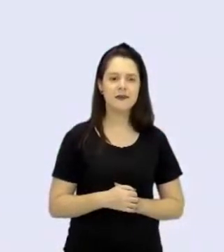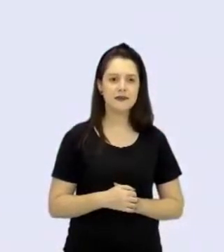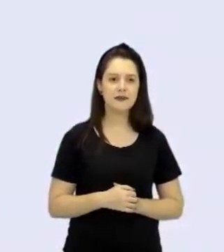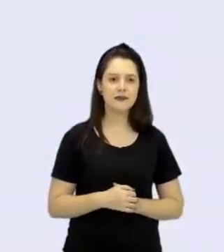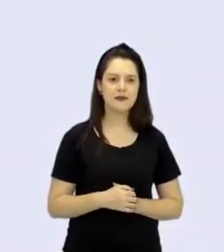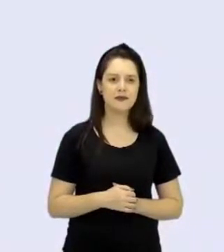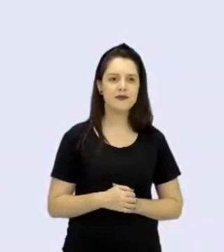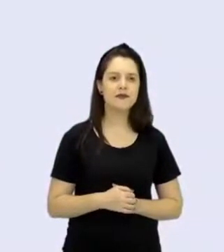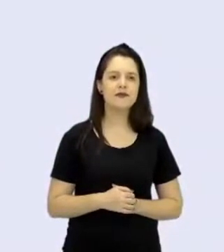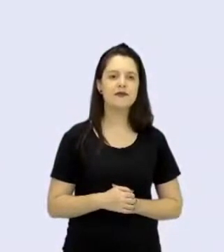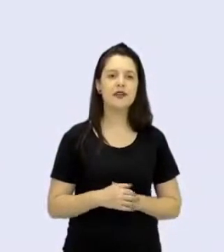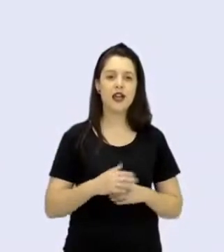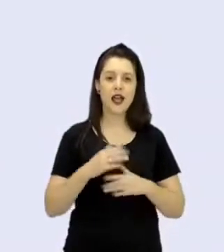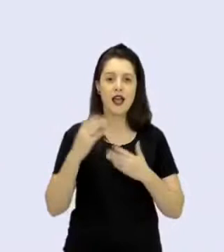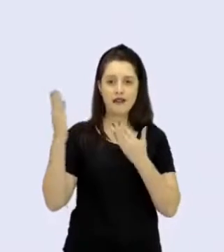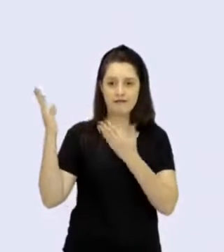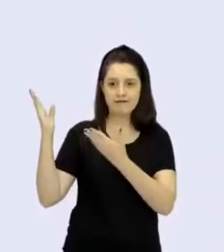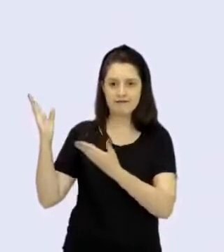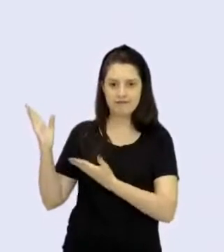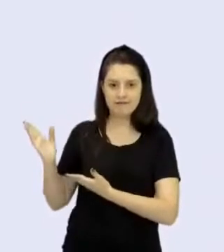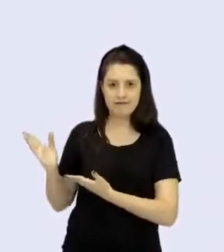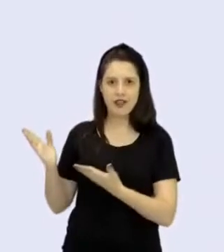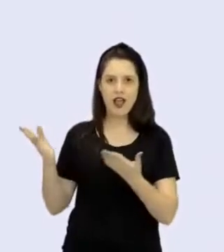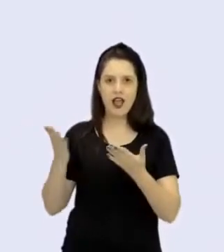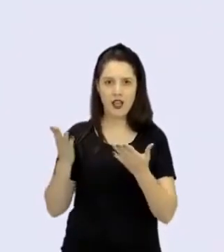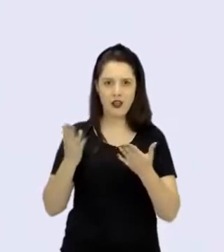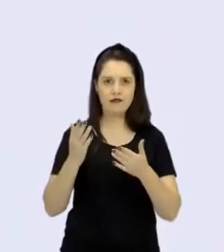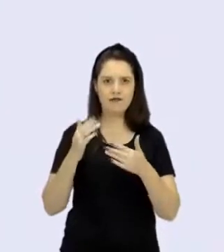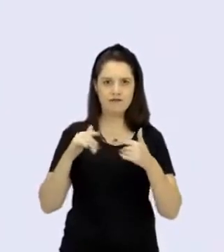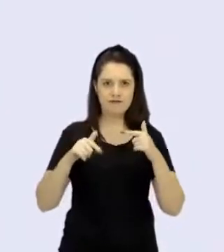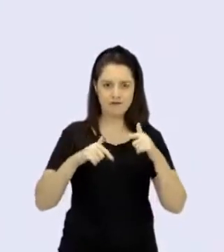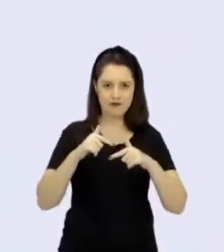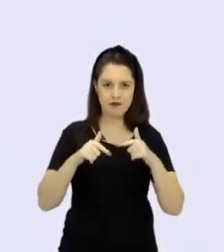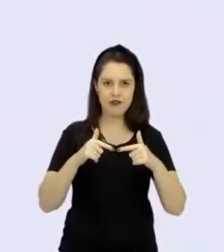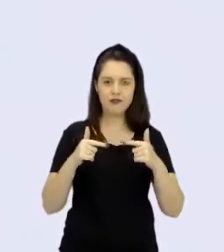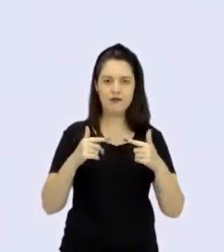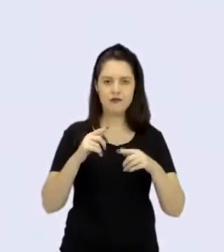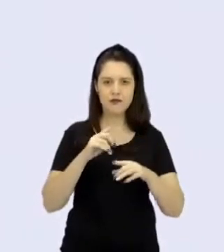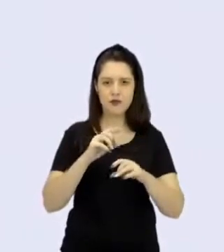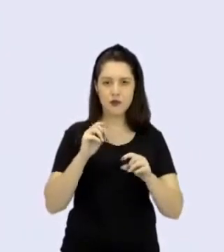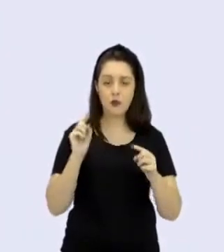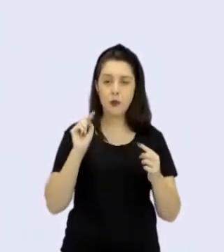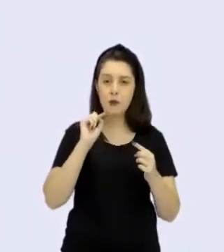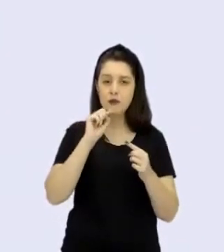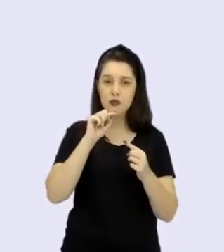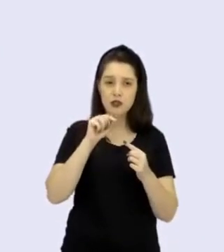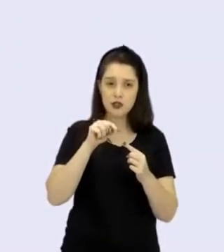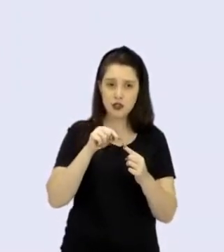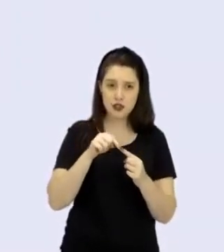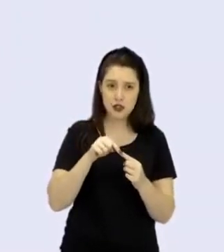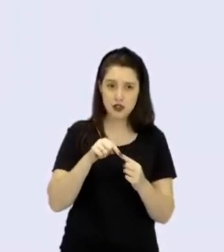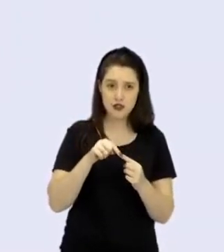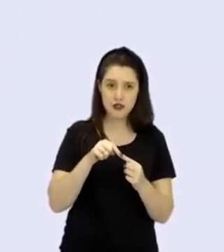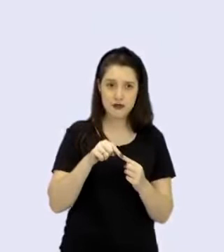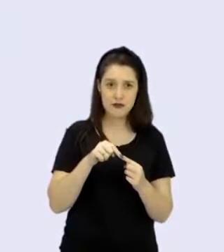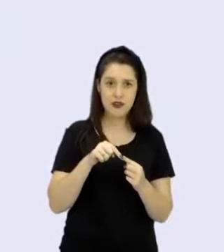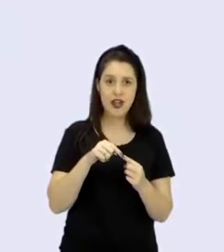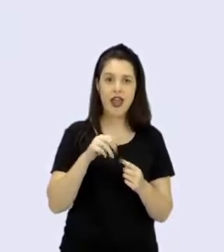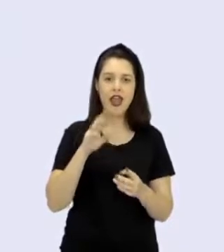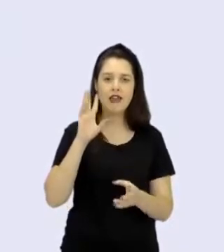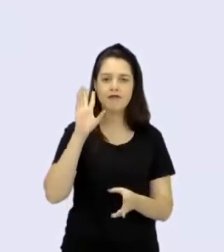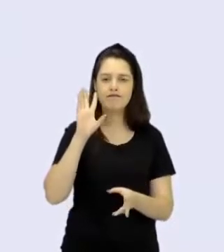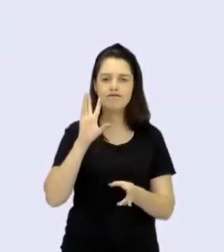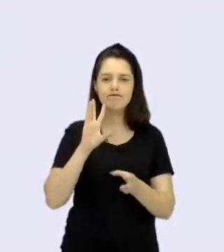Ó, pessoal, essas são as habilidades que nós trabalhamos hoje, tá ok? Os objetivos também estão descritos aí. E eu vou fazer um breve resumo da